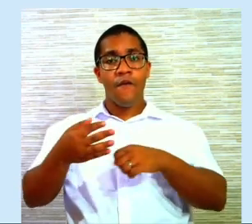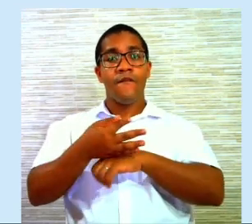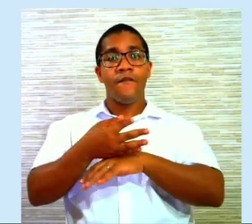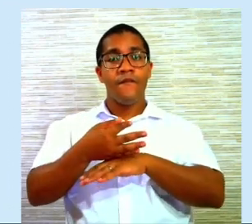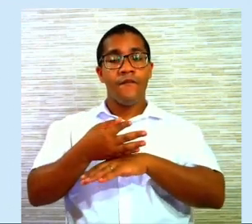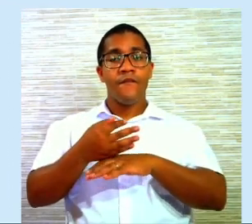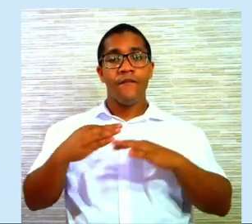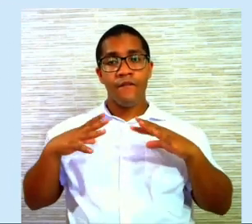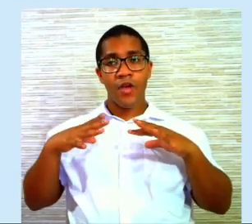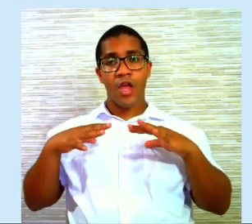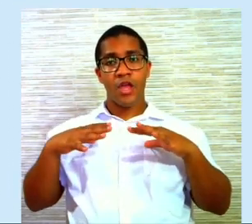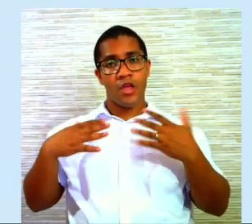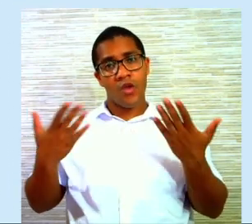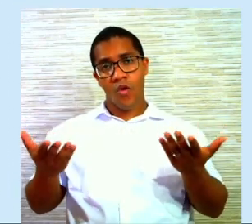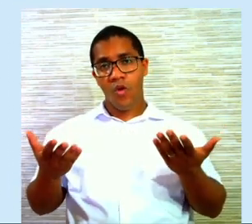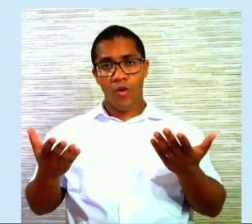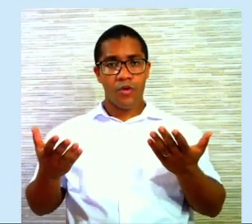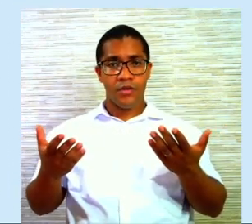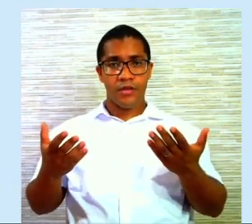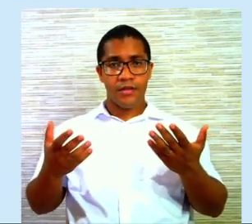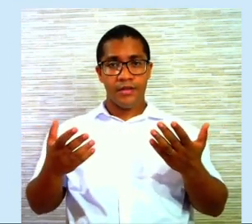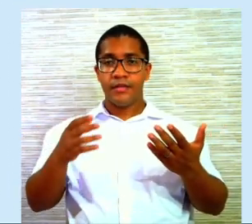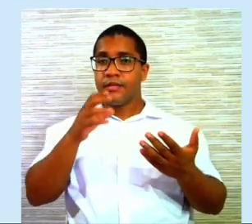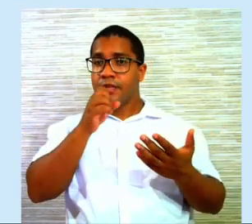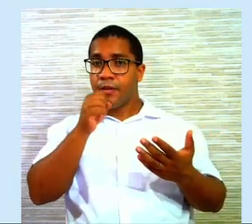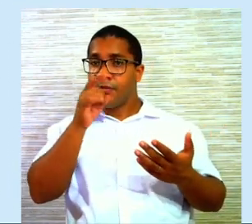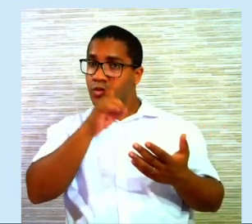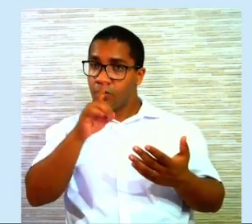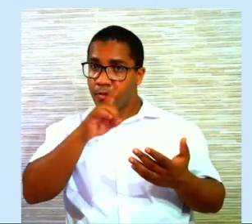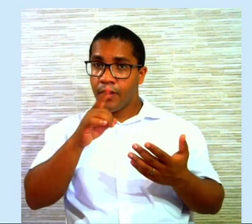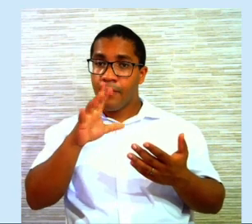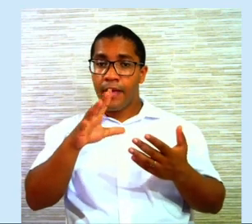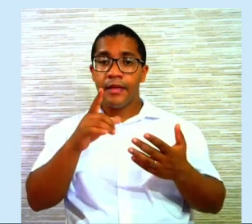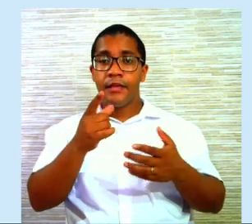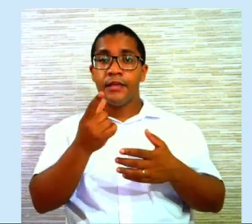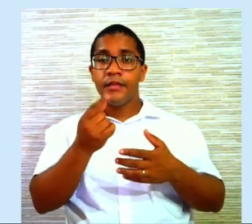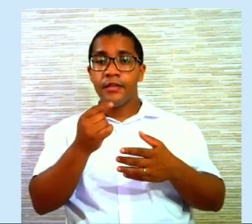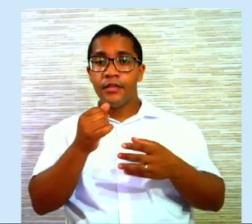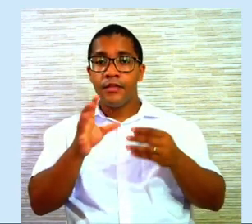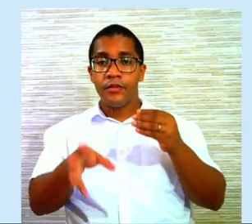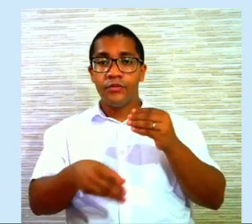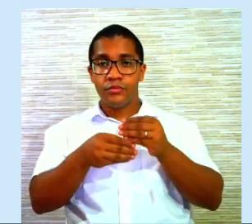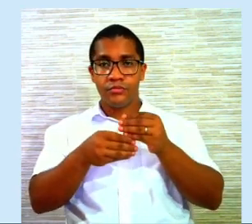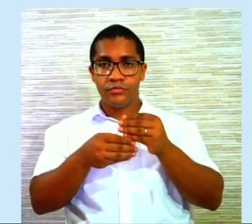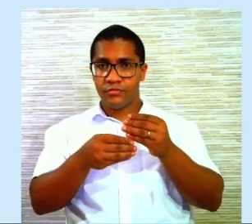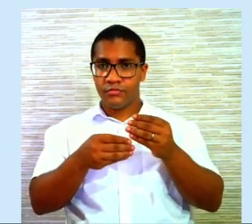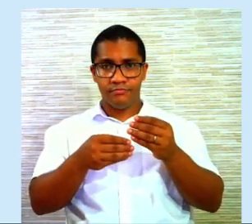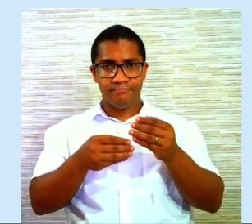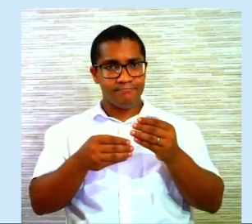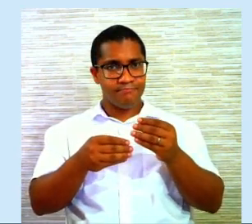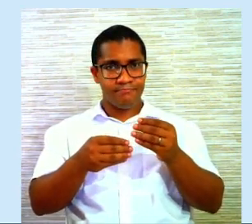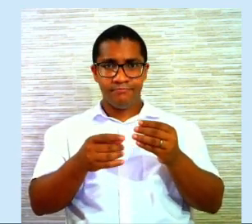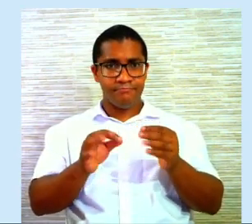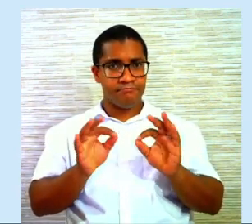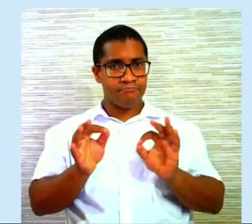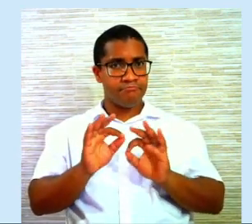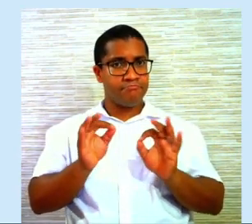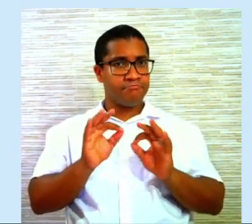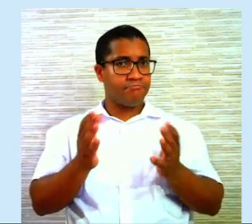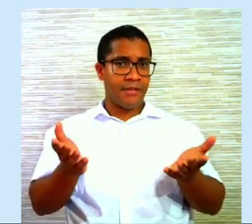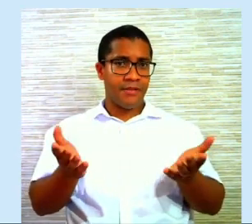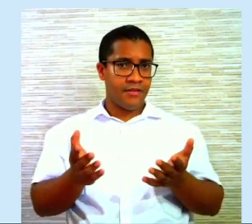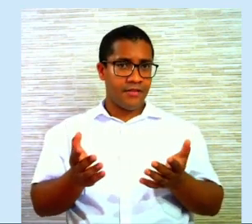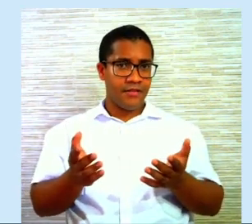feriado, final de semana, não recebe hora extra, vai para um banco de horas. É isso.